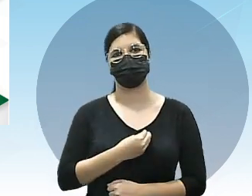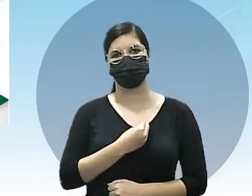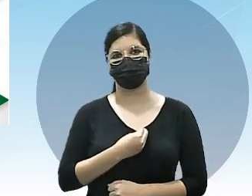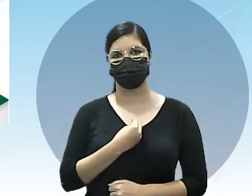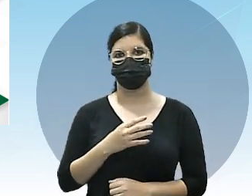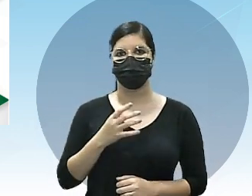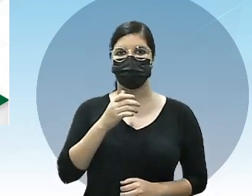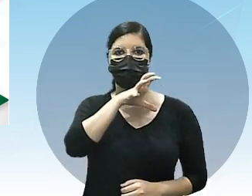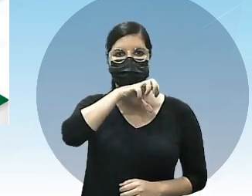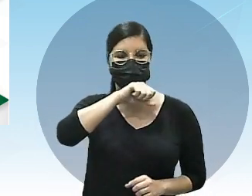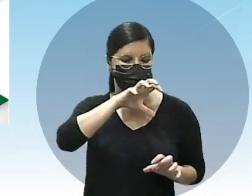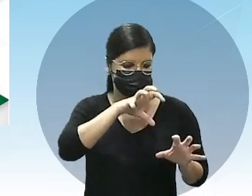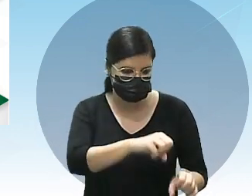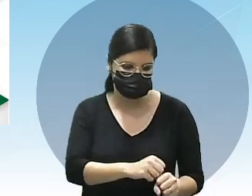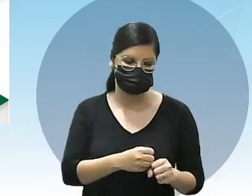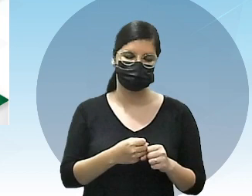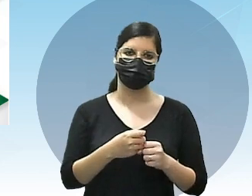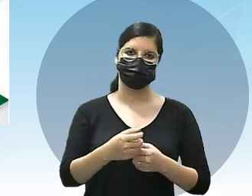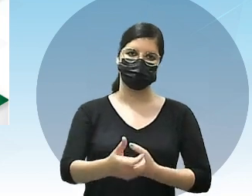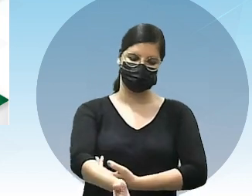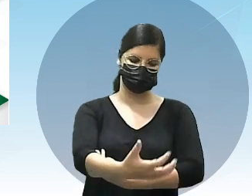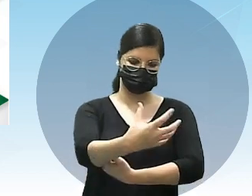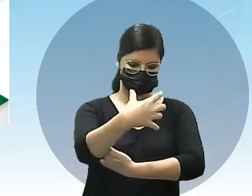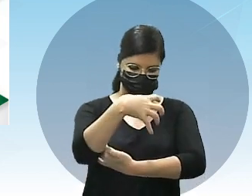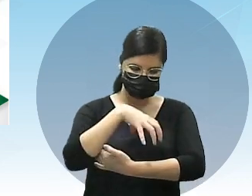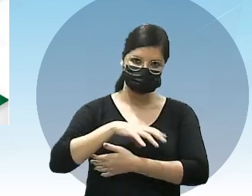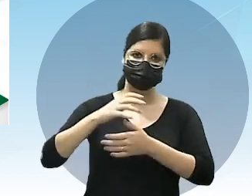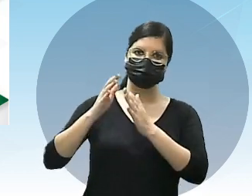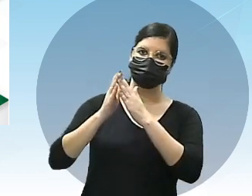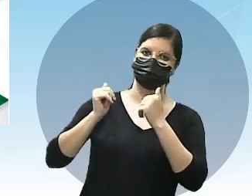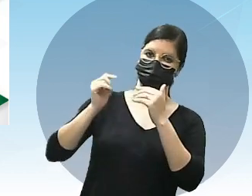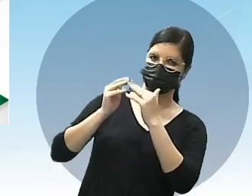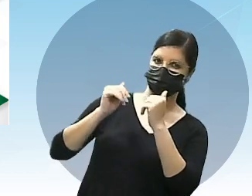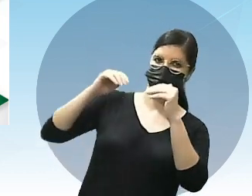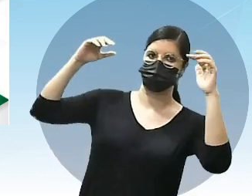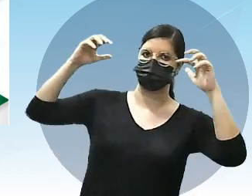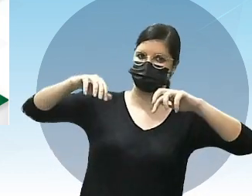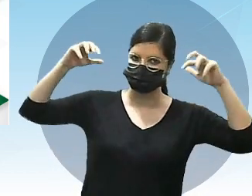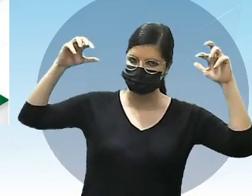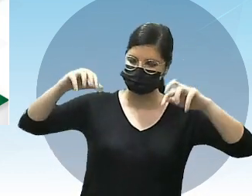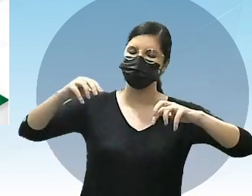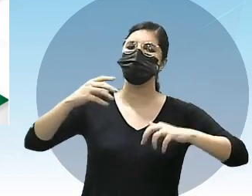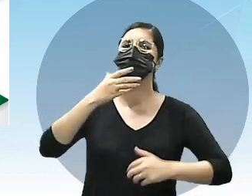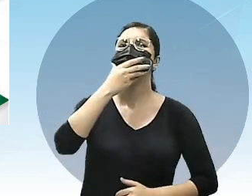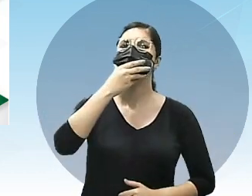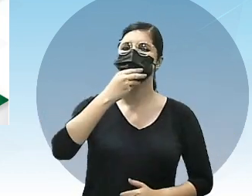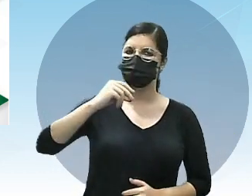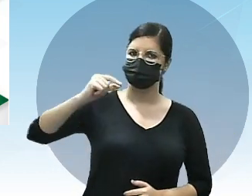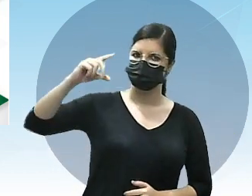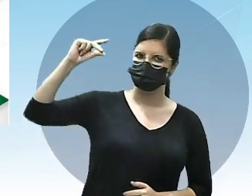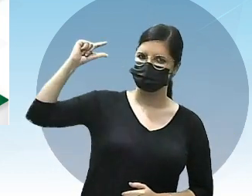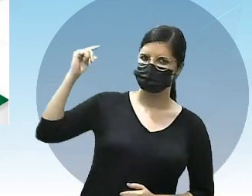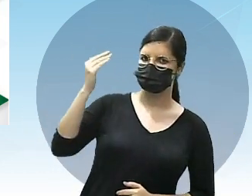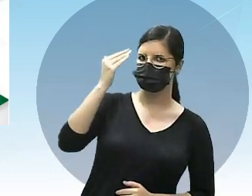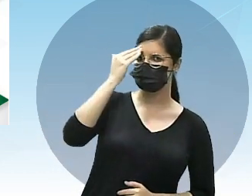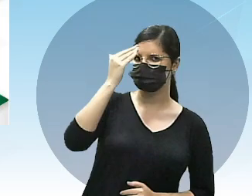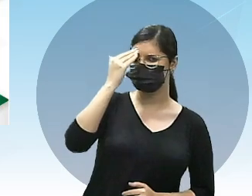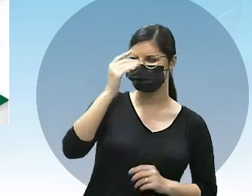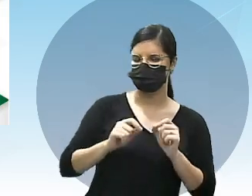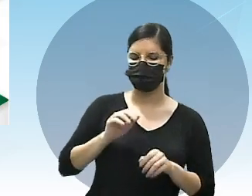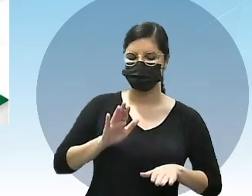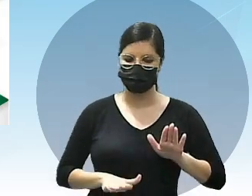caça colheita a necessidade da chuva então um homem o homem primitivo eles entender o que bateu o pé no chão